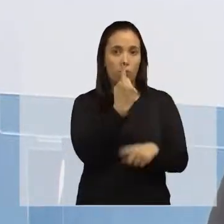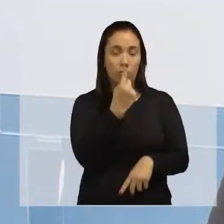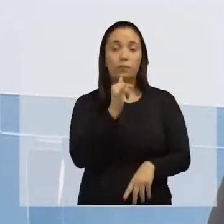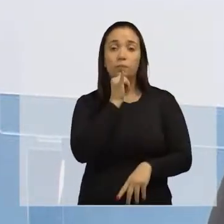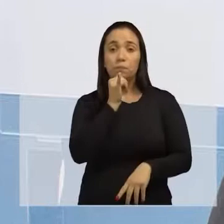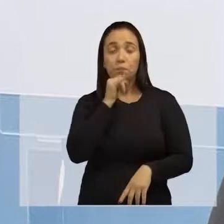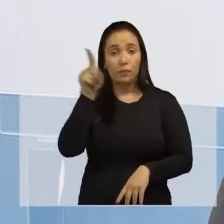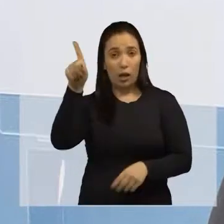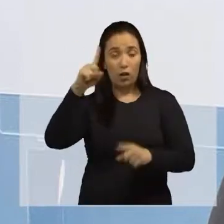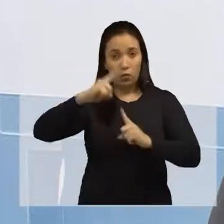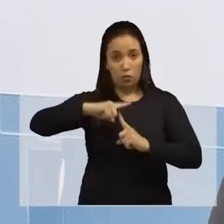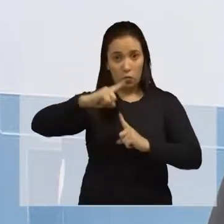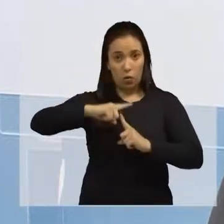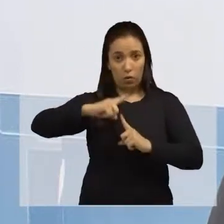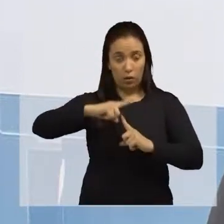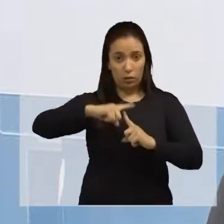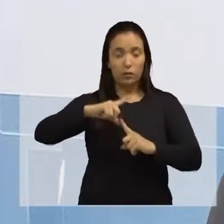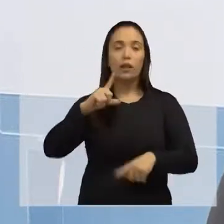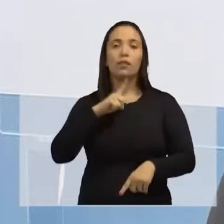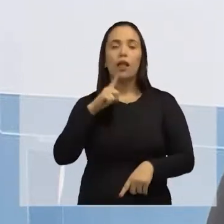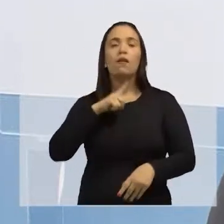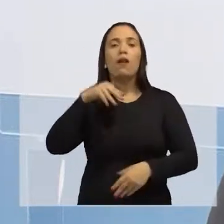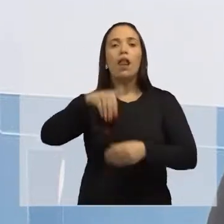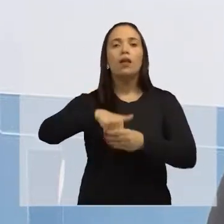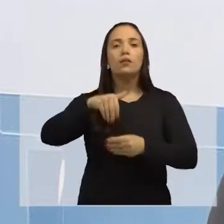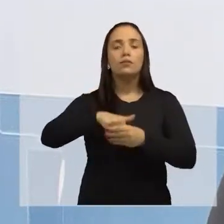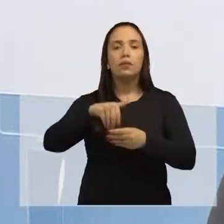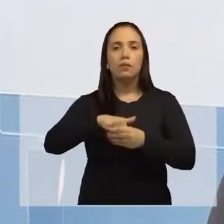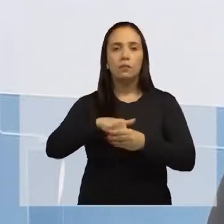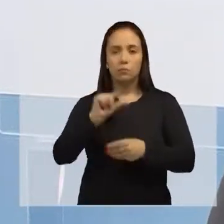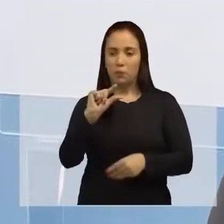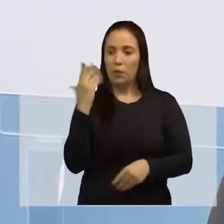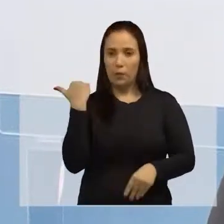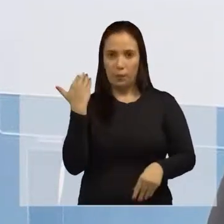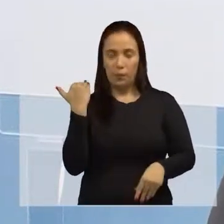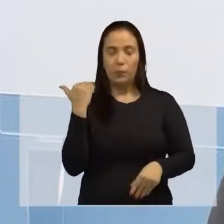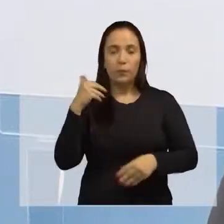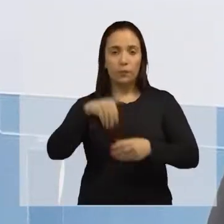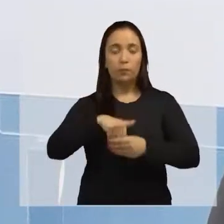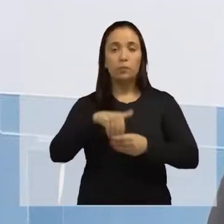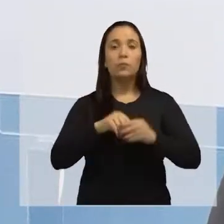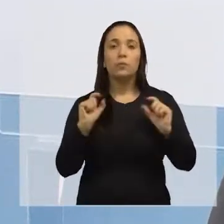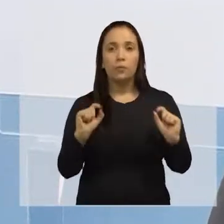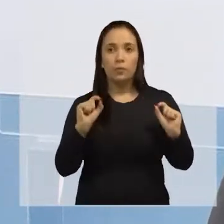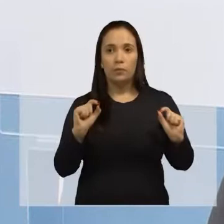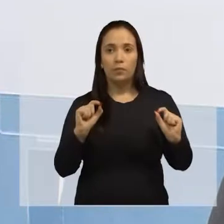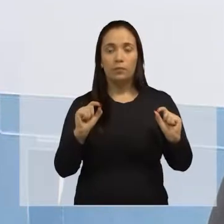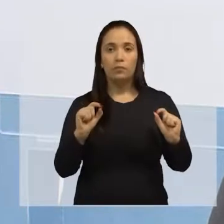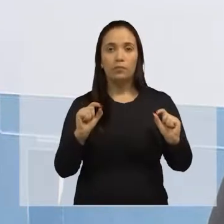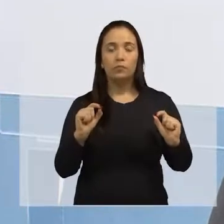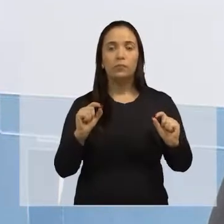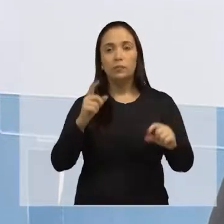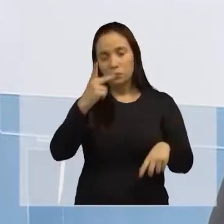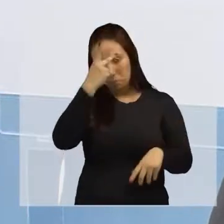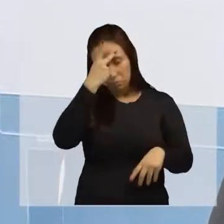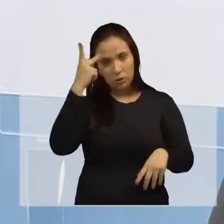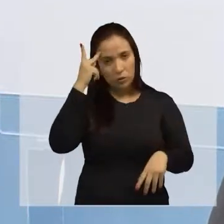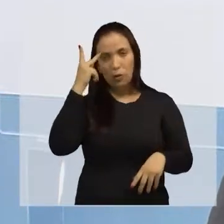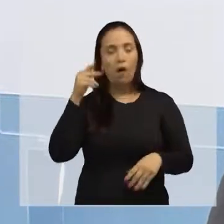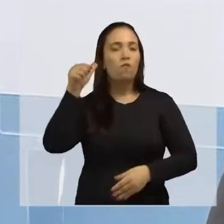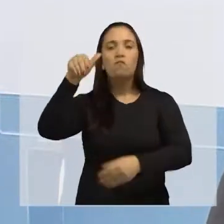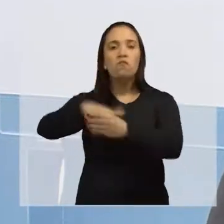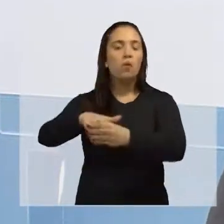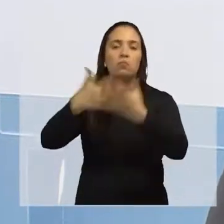Tocantins, na eleição suplementar fora de época, aconteceu que os índices de abstenção, de voto nulo e